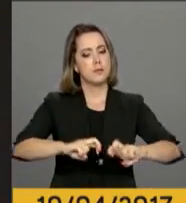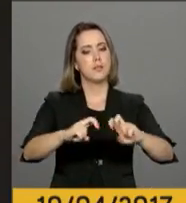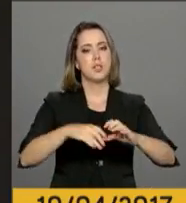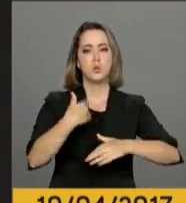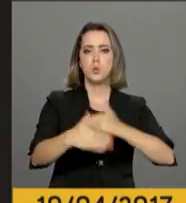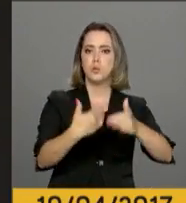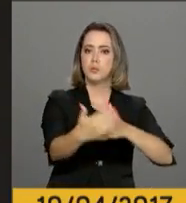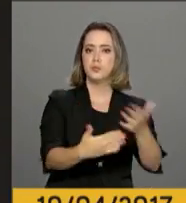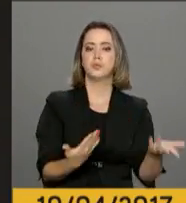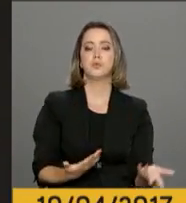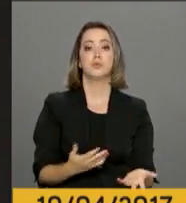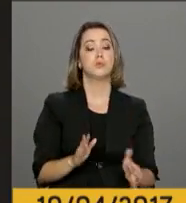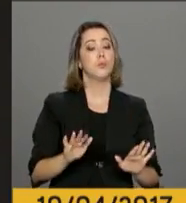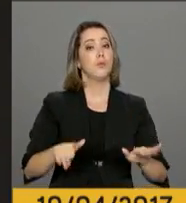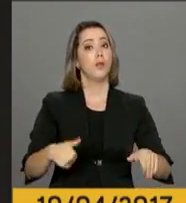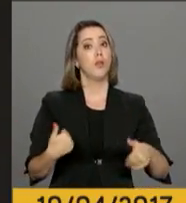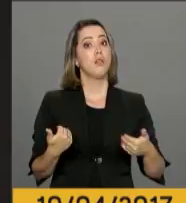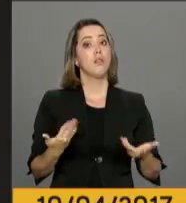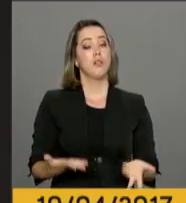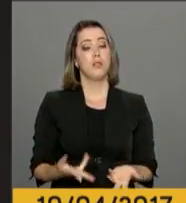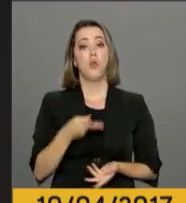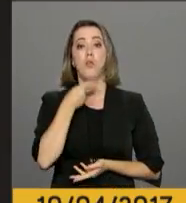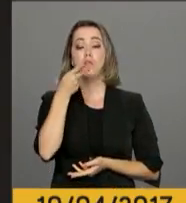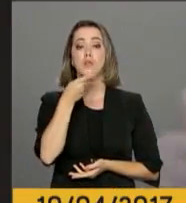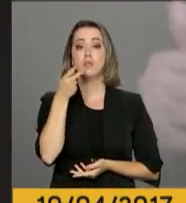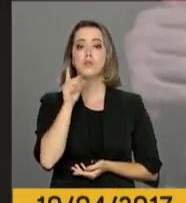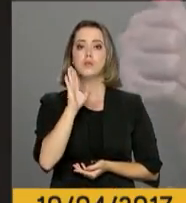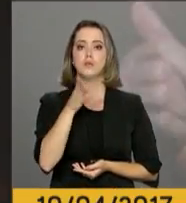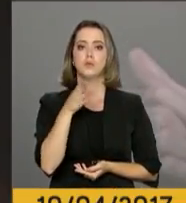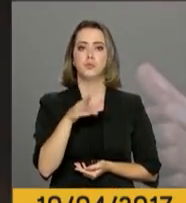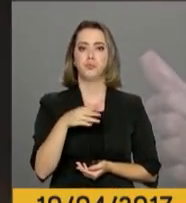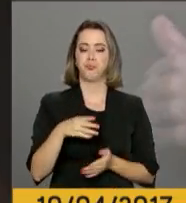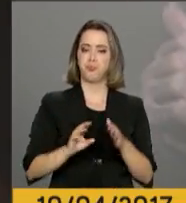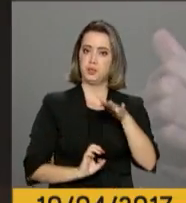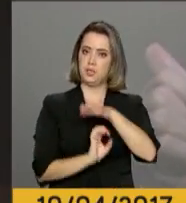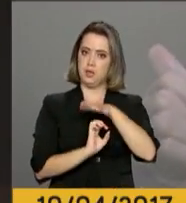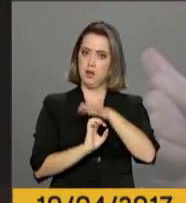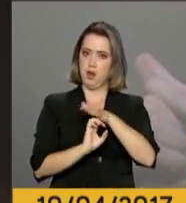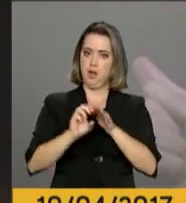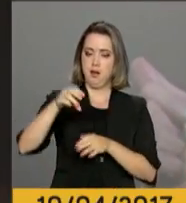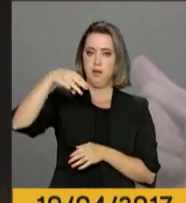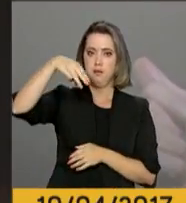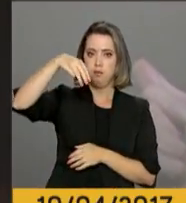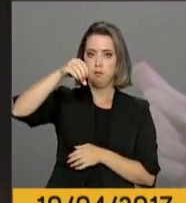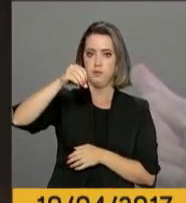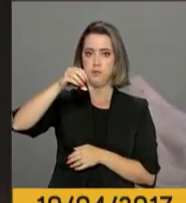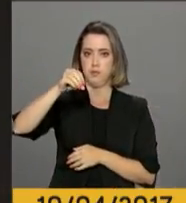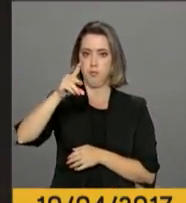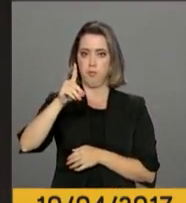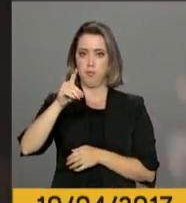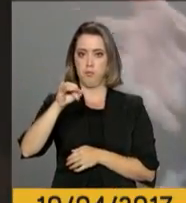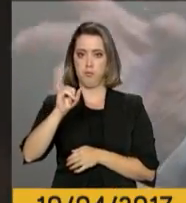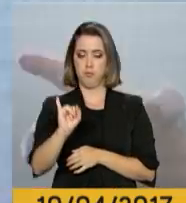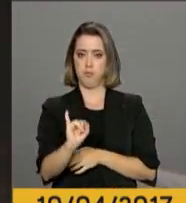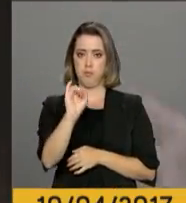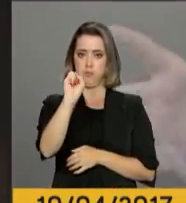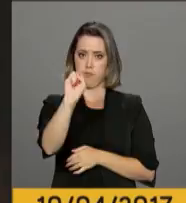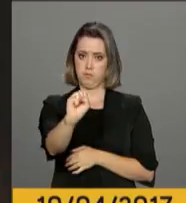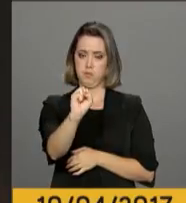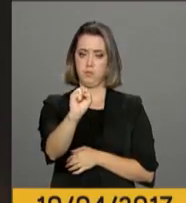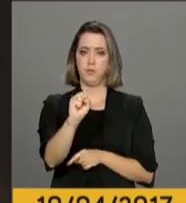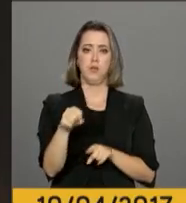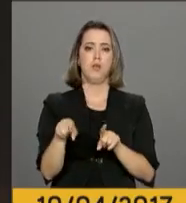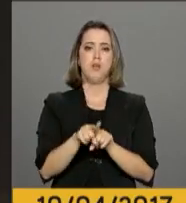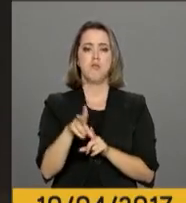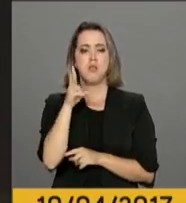desenvolvimento. Aliás, só para dar uma notícia, a Moody's, no passado, há pouco mais de um mês atrás, é uma agência